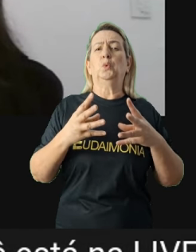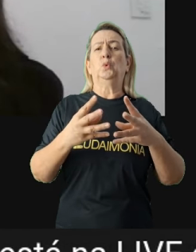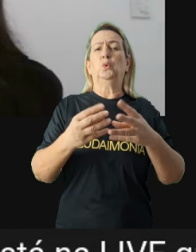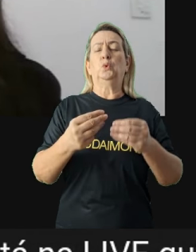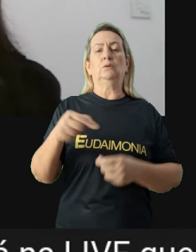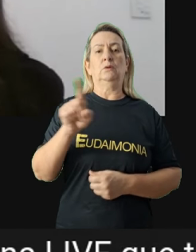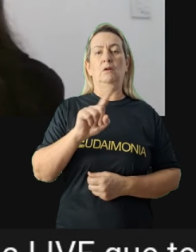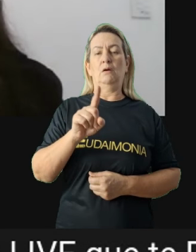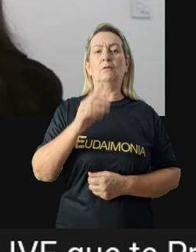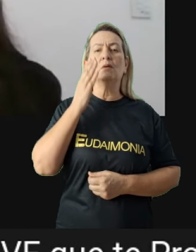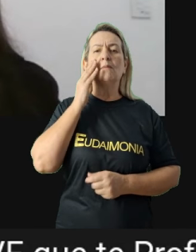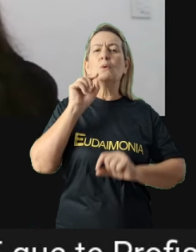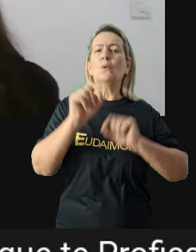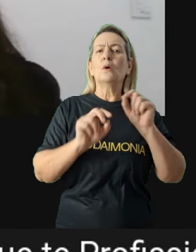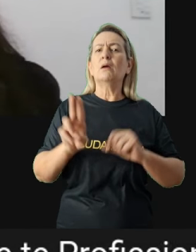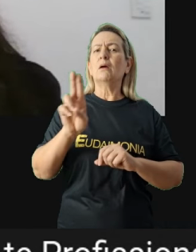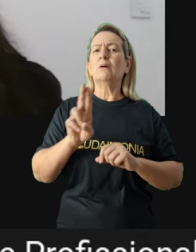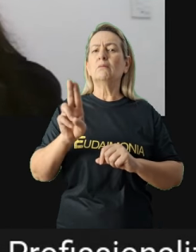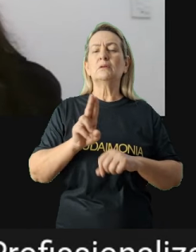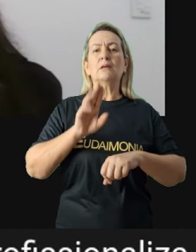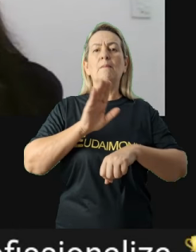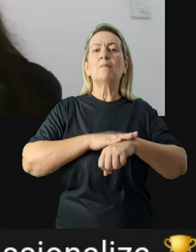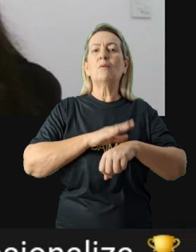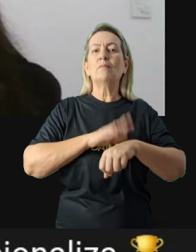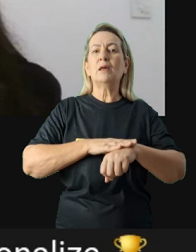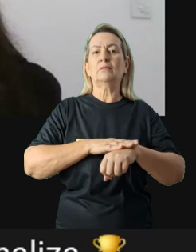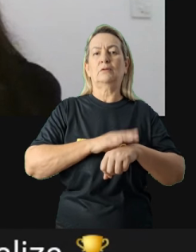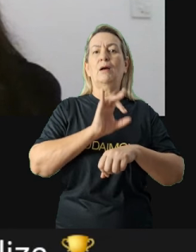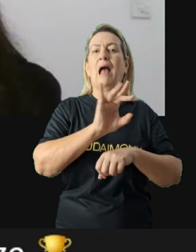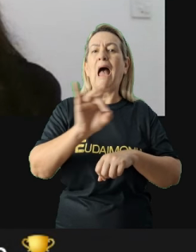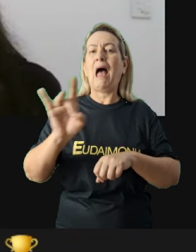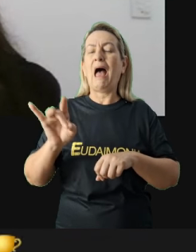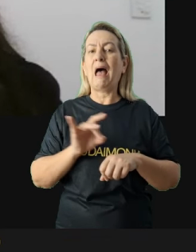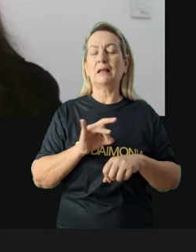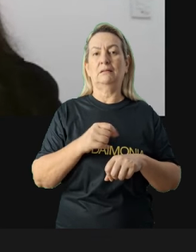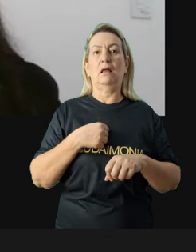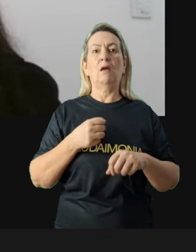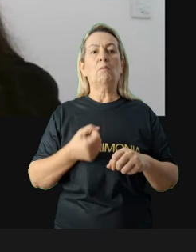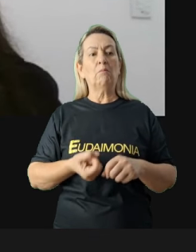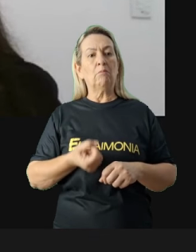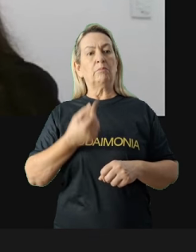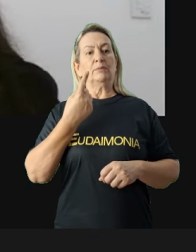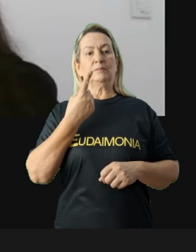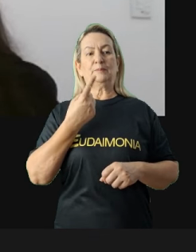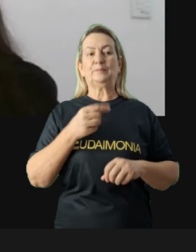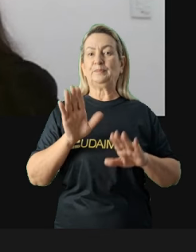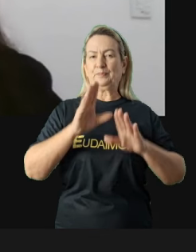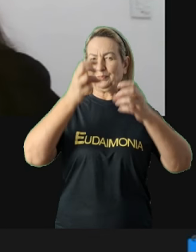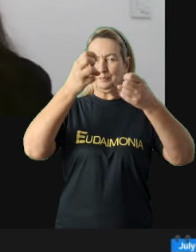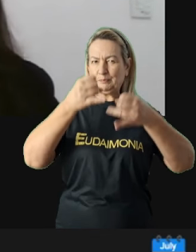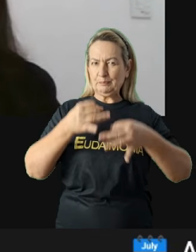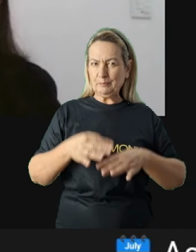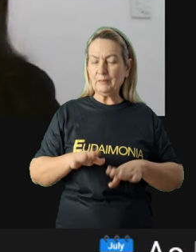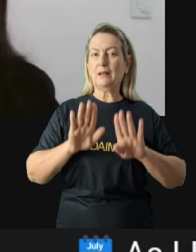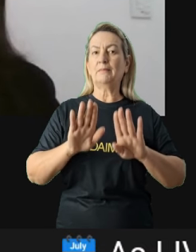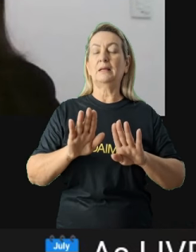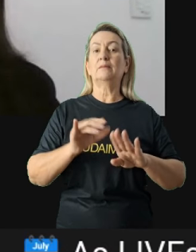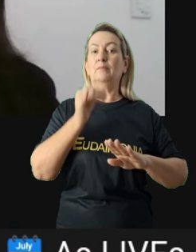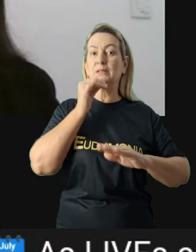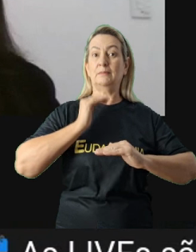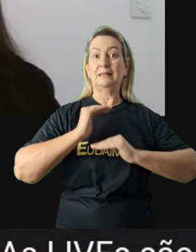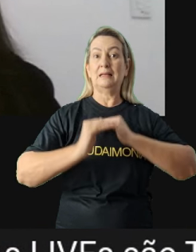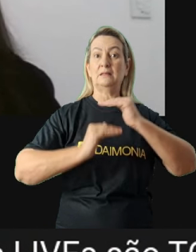não precisa saber tudo, você precisa saber o que usar em cada momento. Tá? Então, eu realmente me deparei, e daí não vou entrar